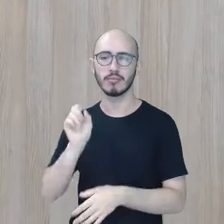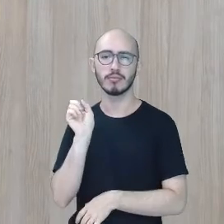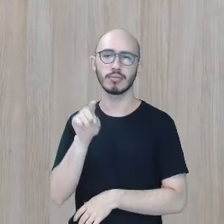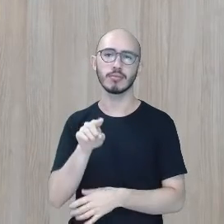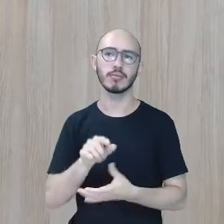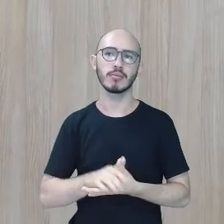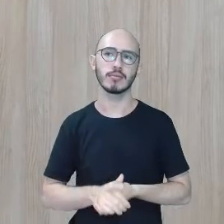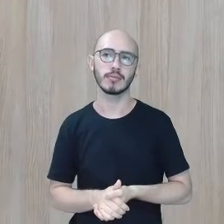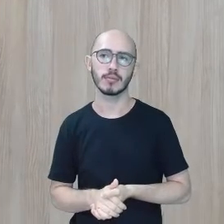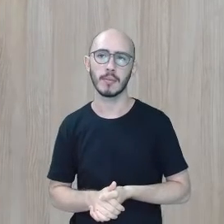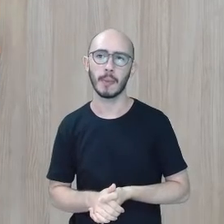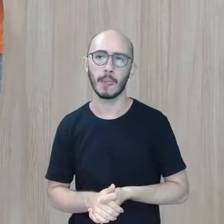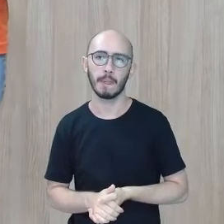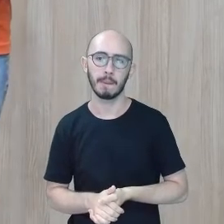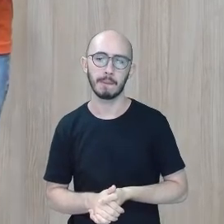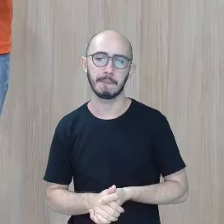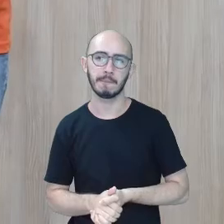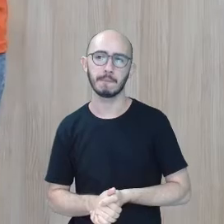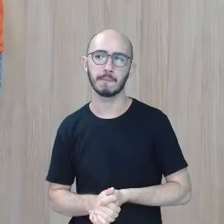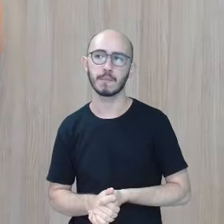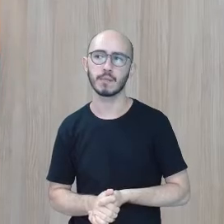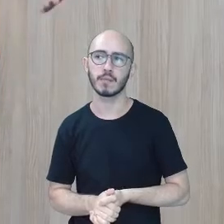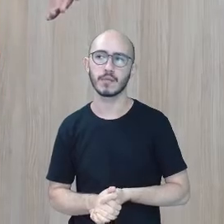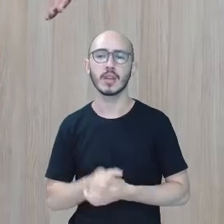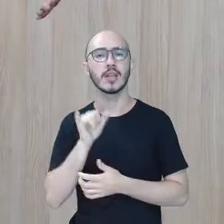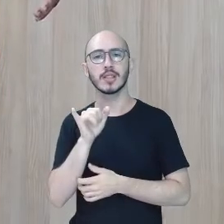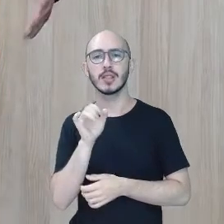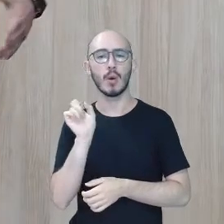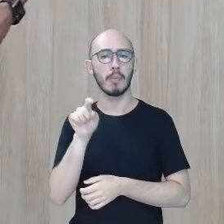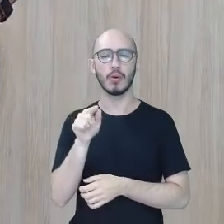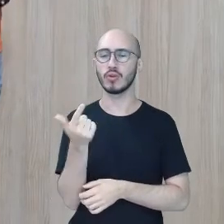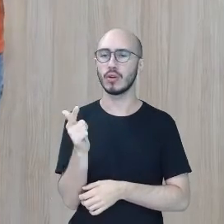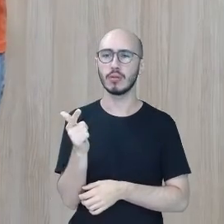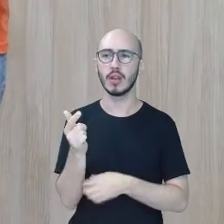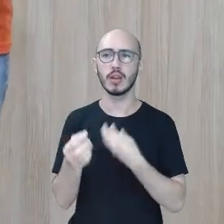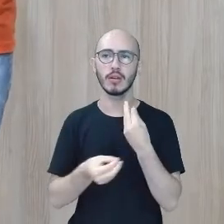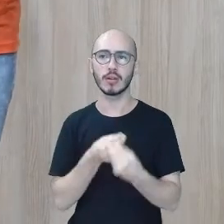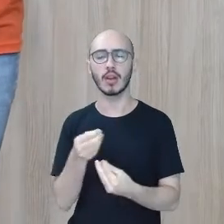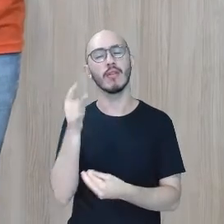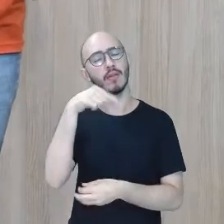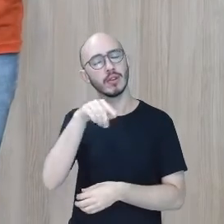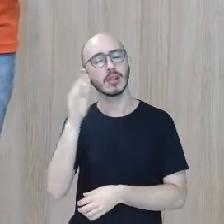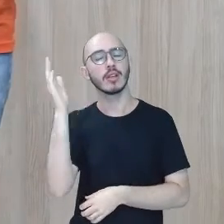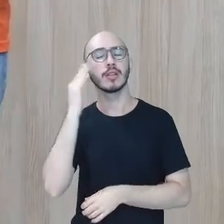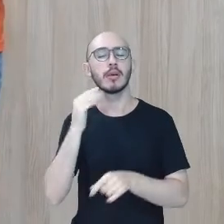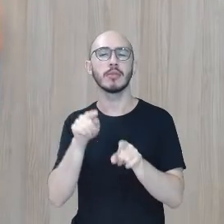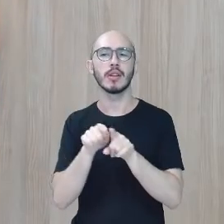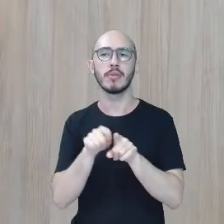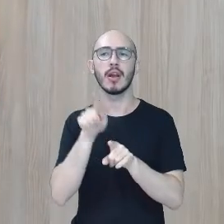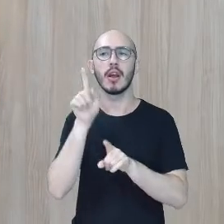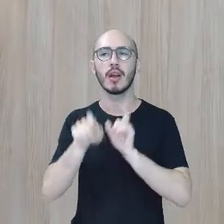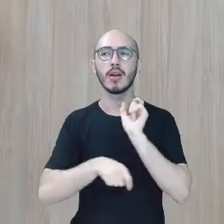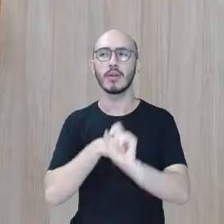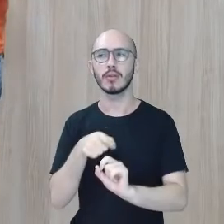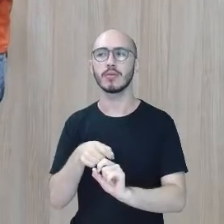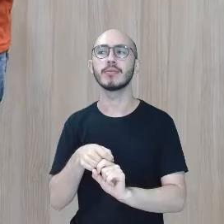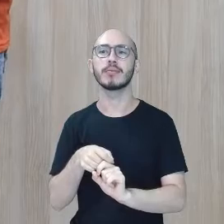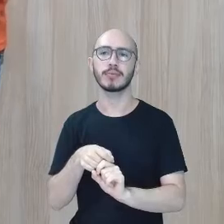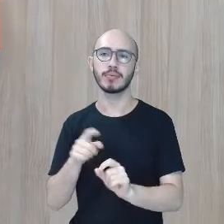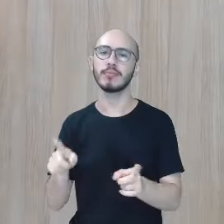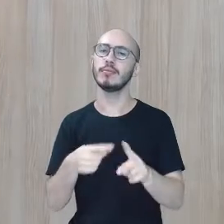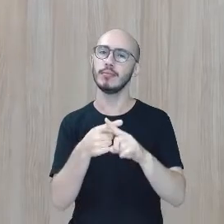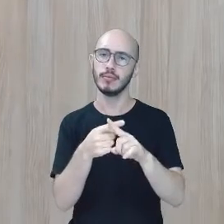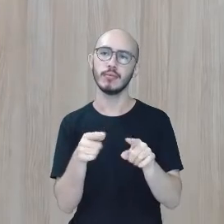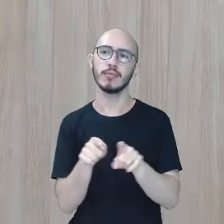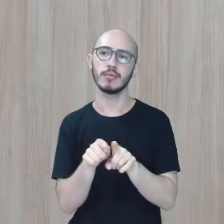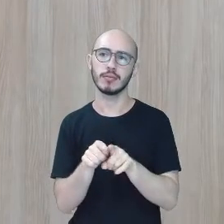e insere um pontinho, tá bom? E quando esse pontinho não aparecer, saiba também que estamos tratando de uma multiplicação,